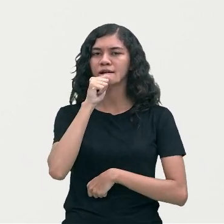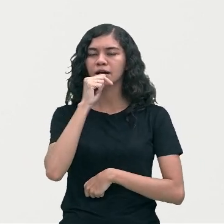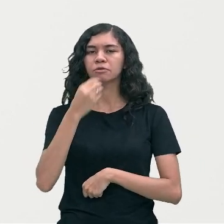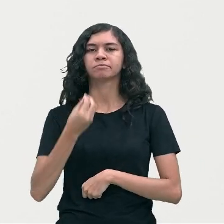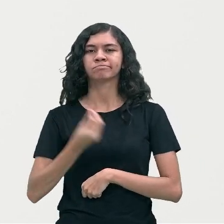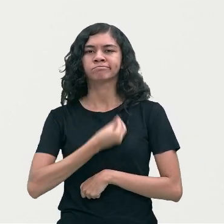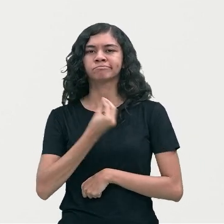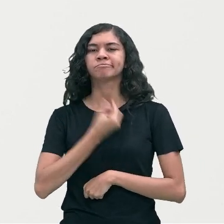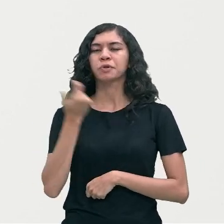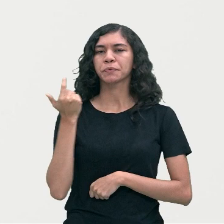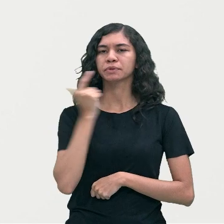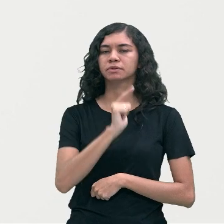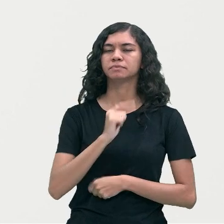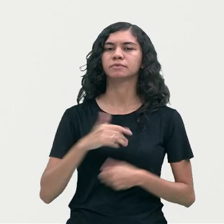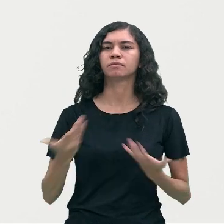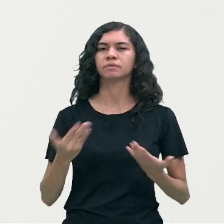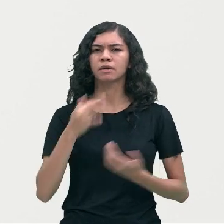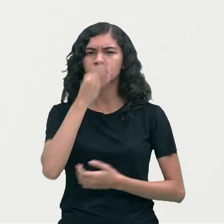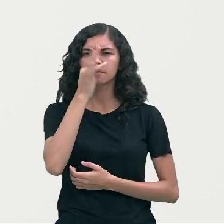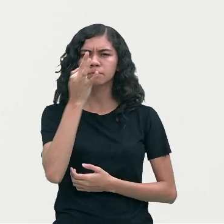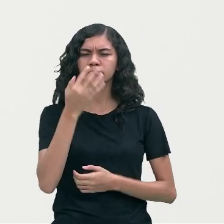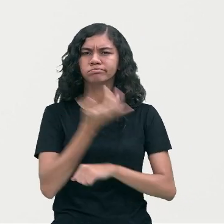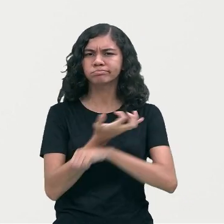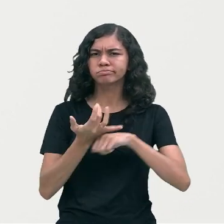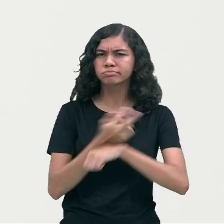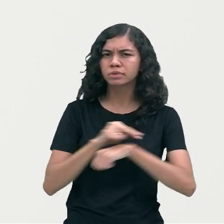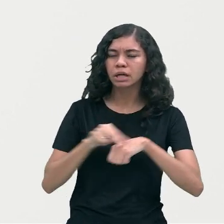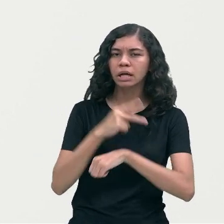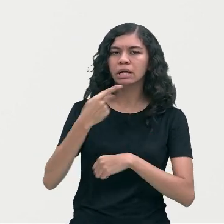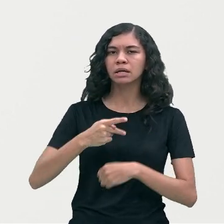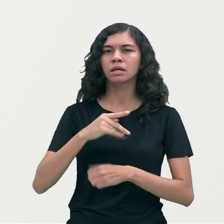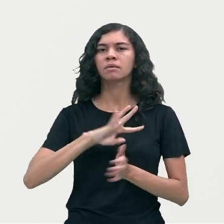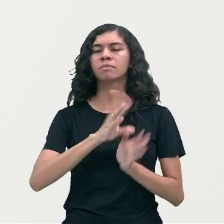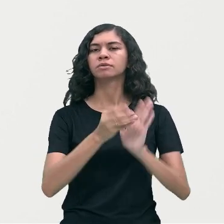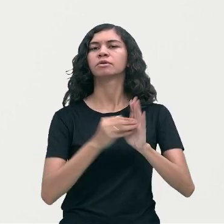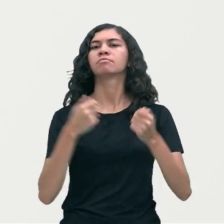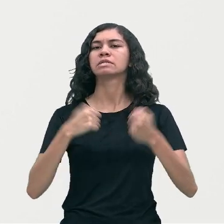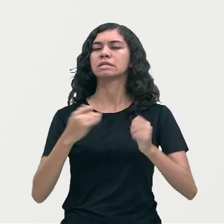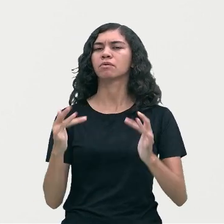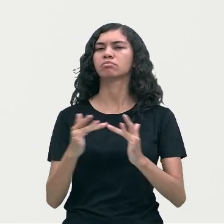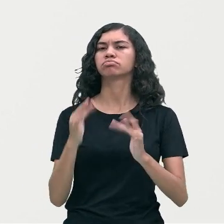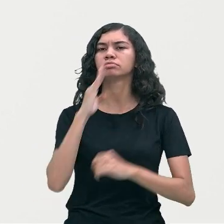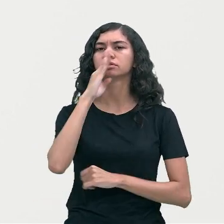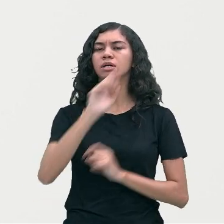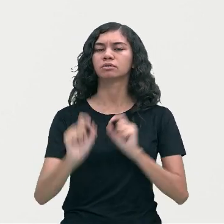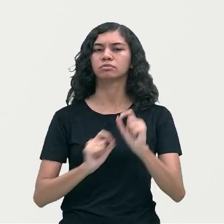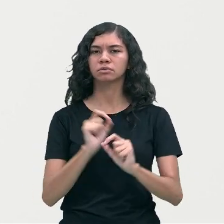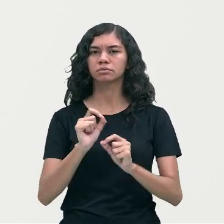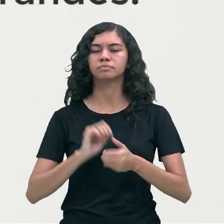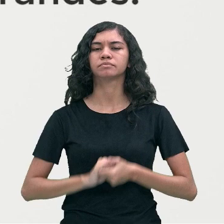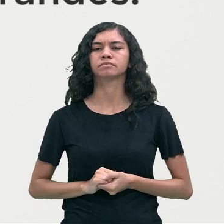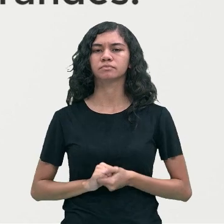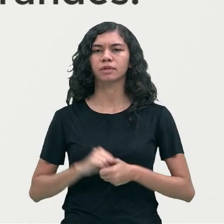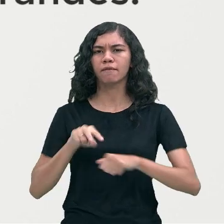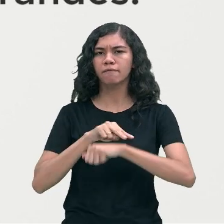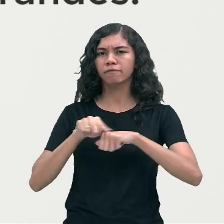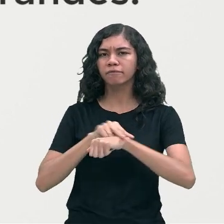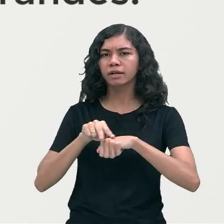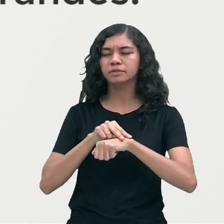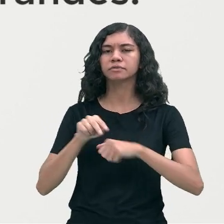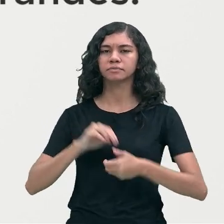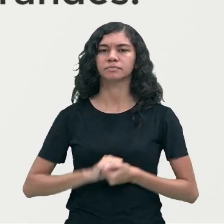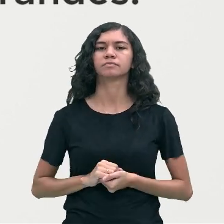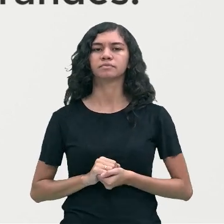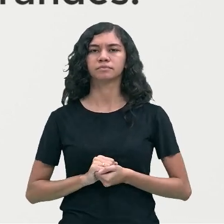plantas aqui da Amazônia, elas necessitam estar em contato direto para poder estar sempre verdes, que é o que a